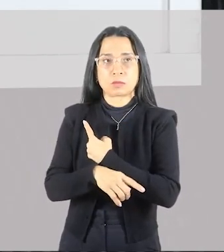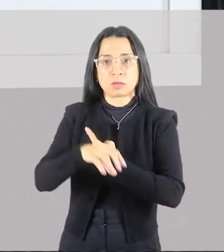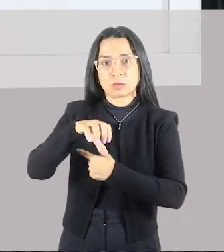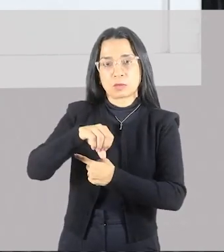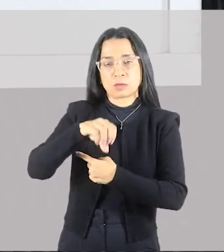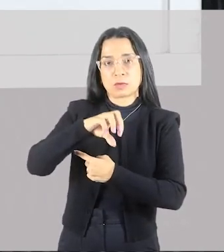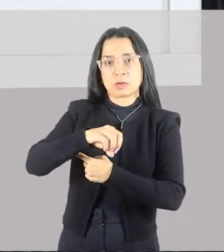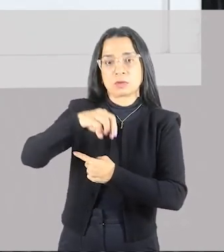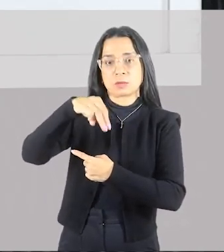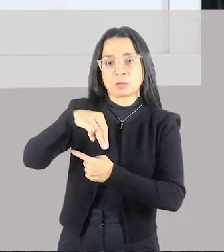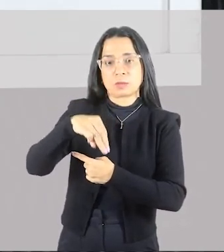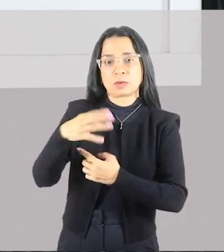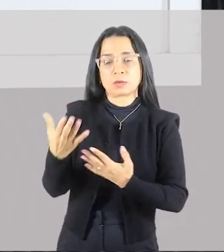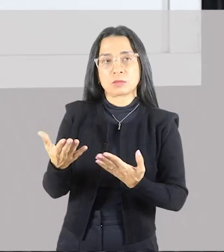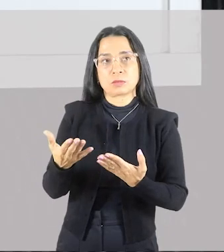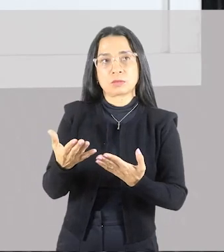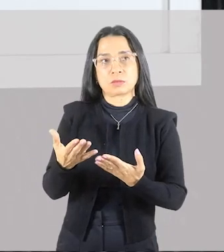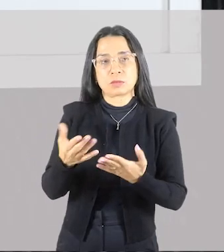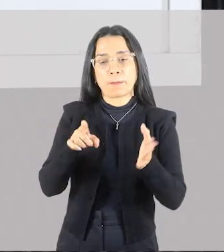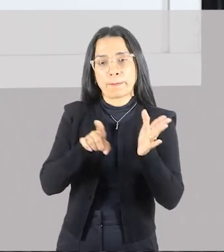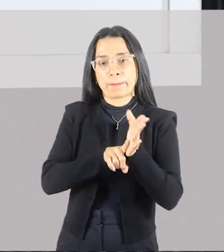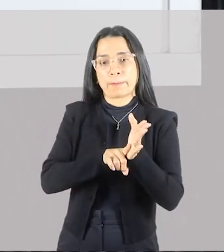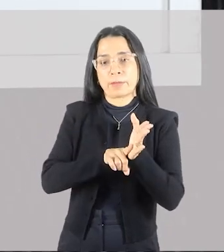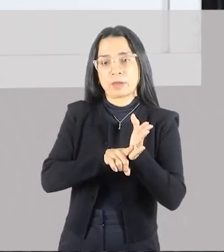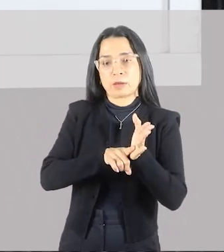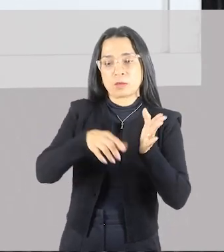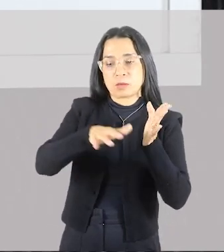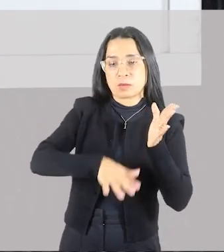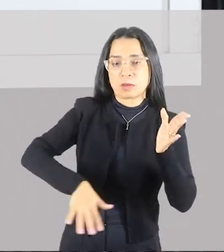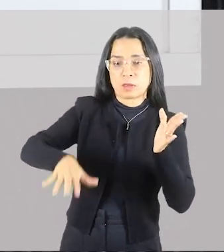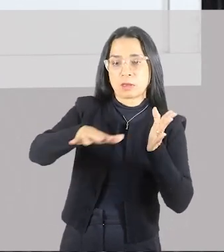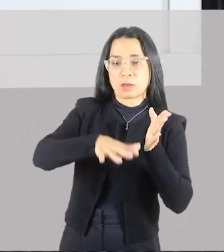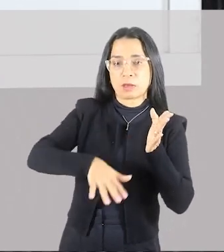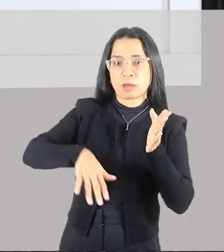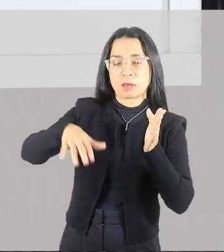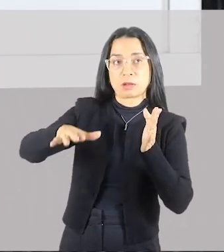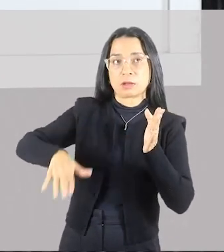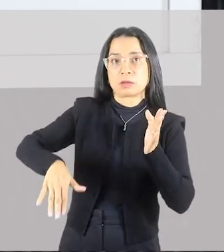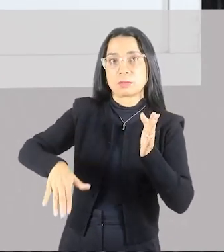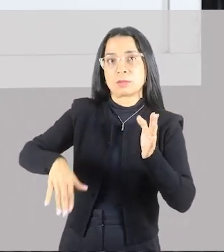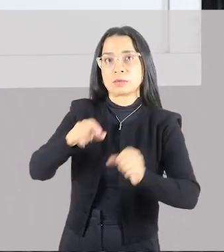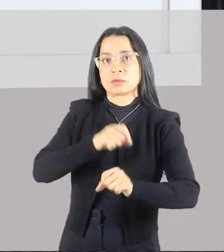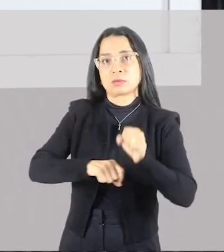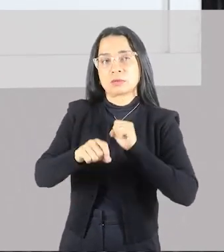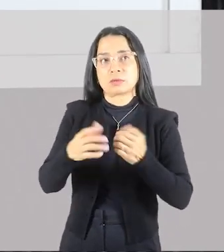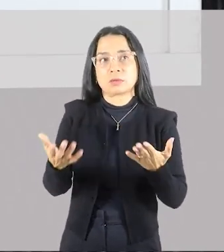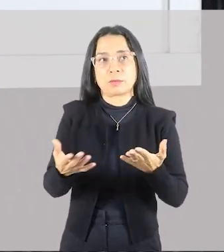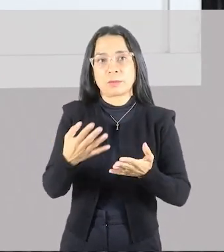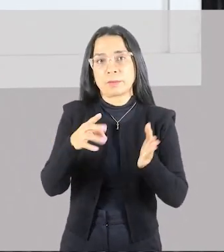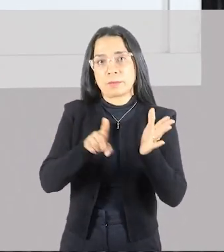e subtraio da área da piscina, menos 400.